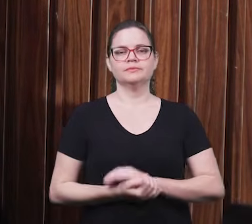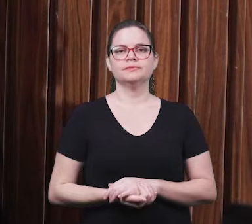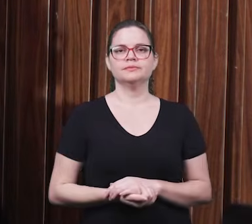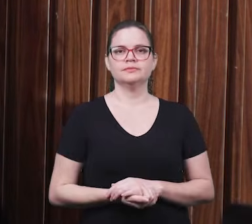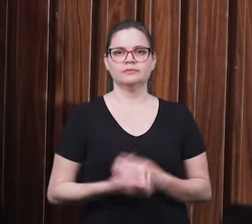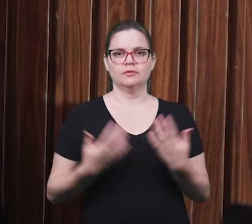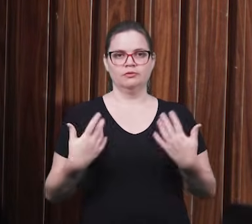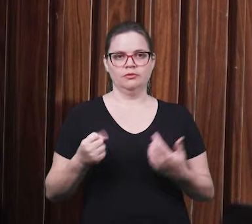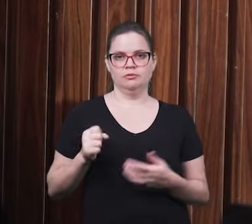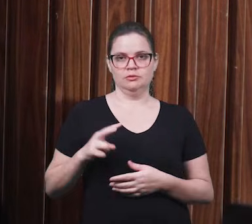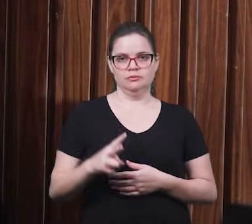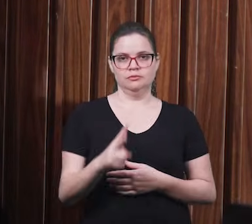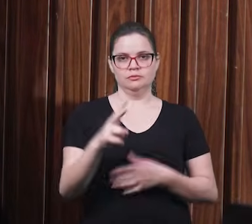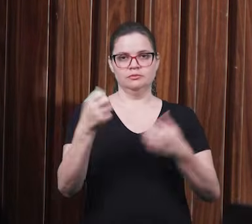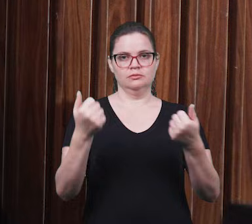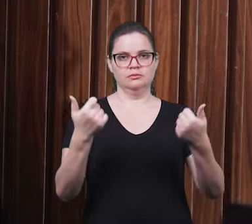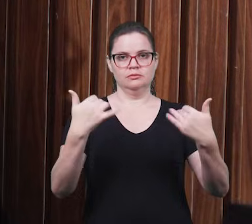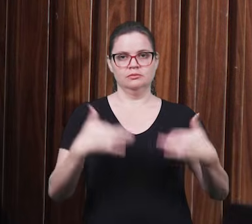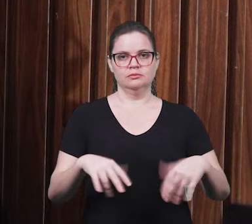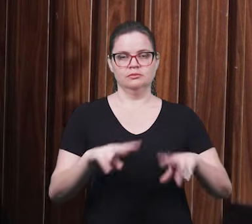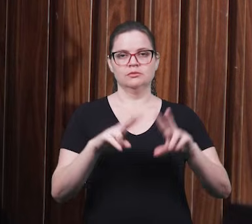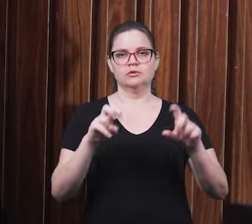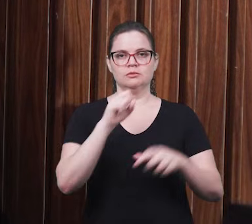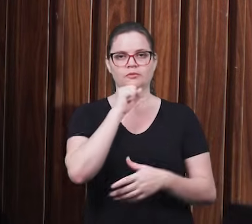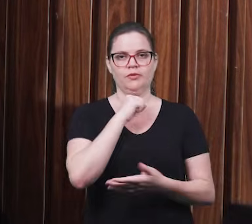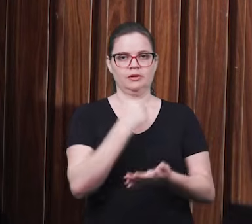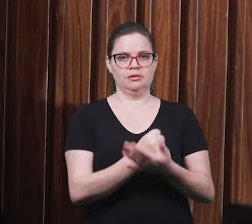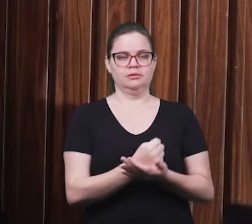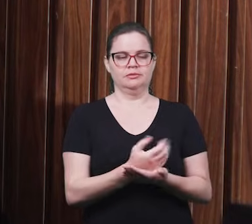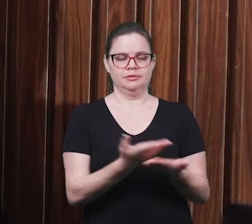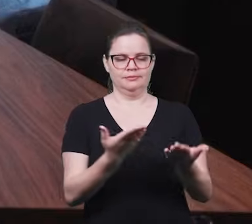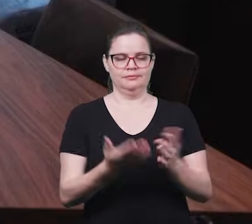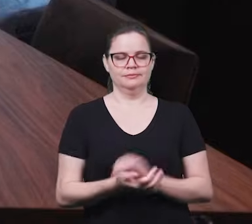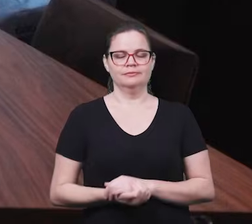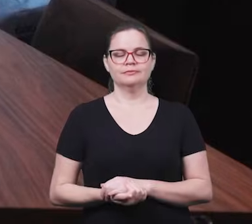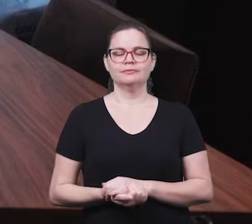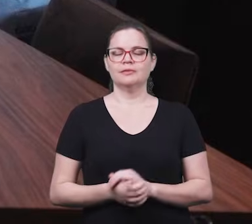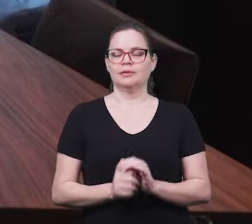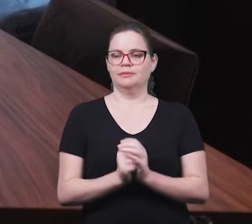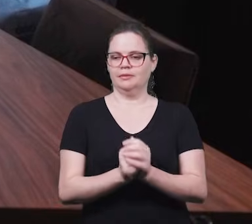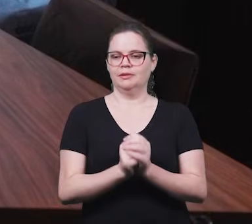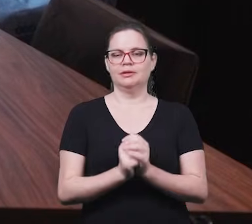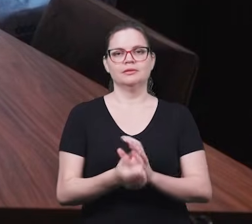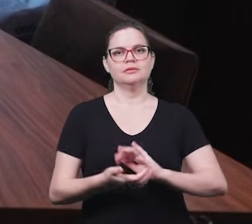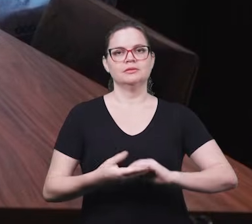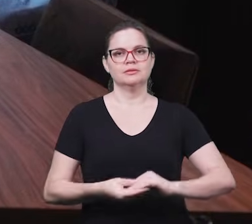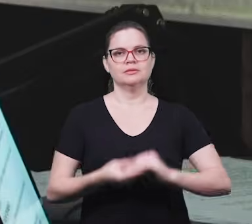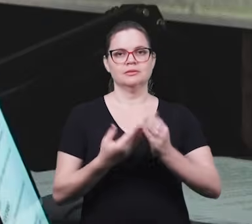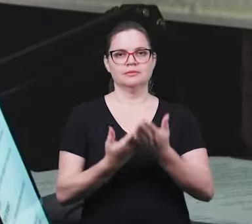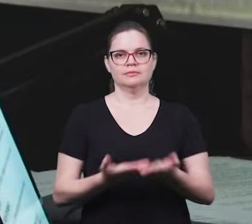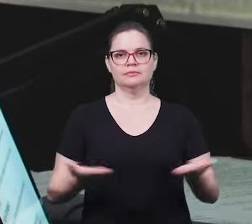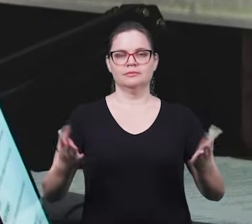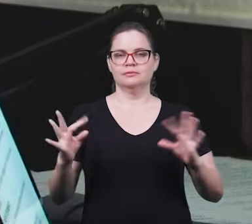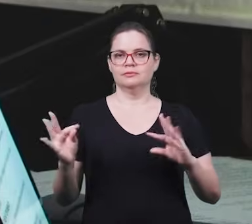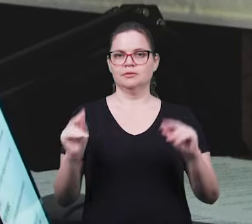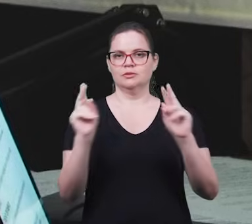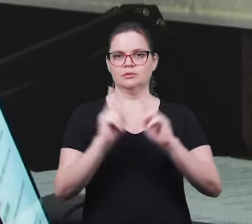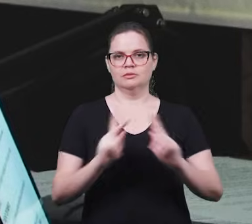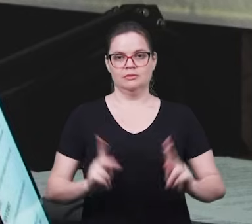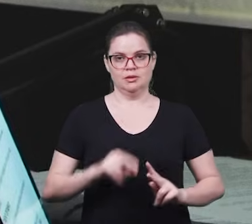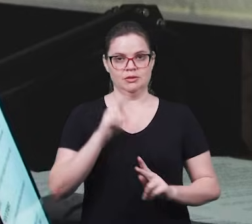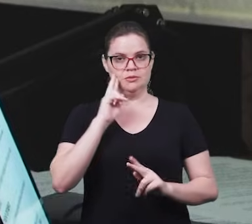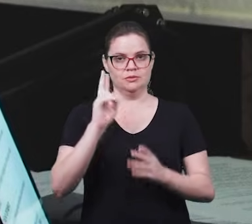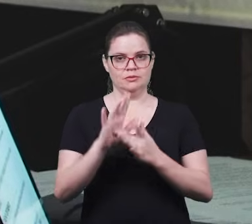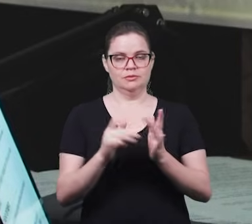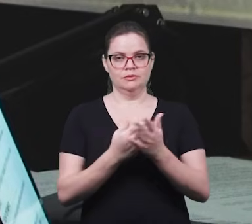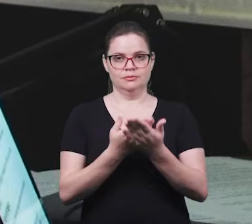coração. Vamos dar sequência aqui falando um pouco sobre o Velho Testamento. Amém. Eu quero saudar os companheiros, a paz do